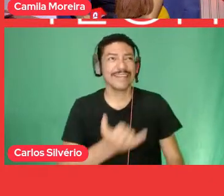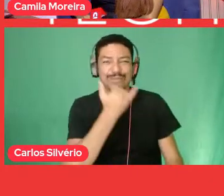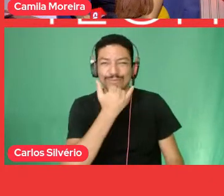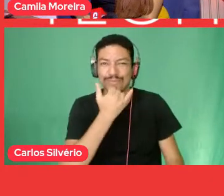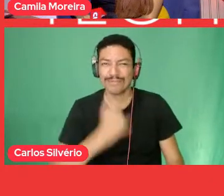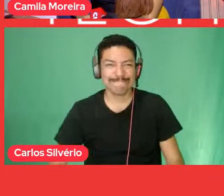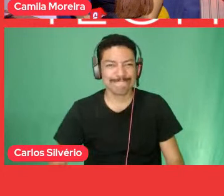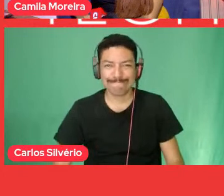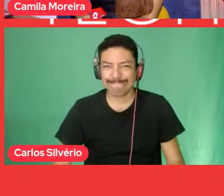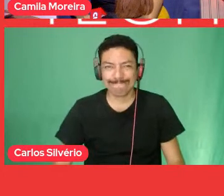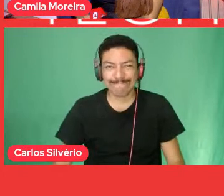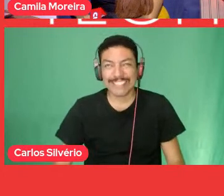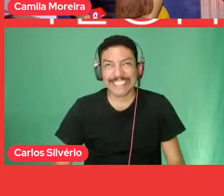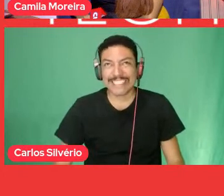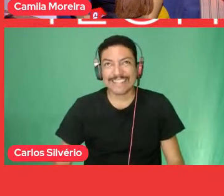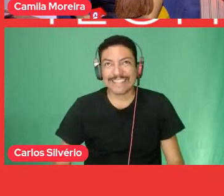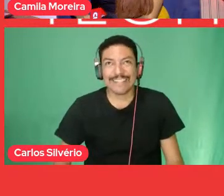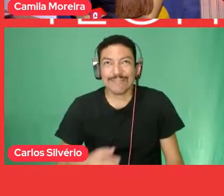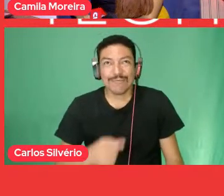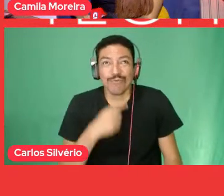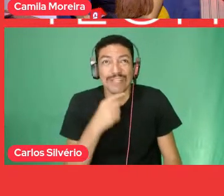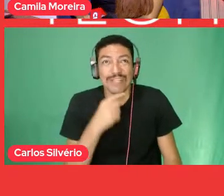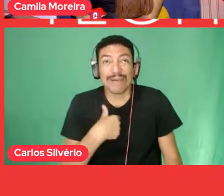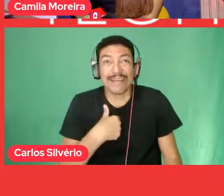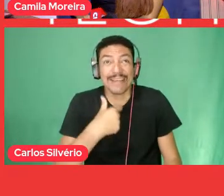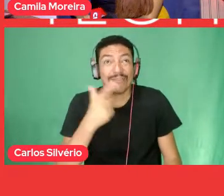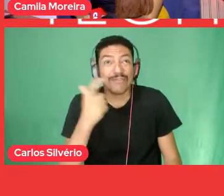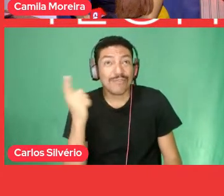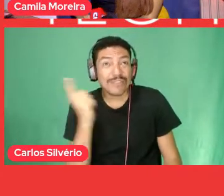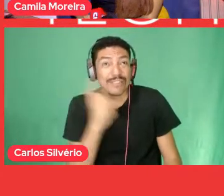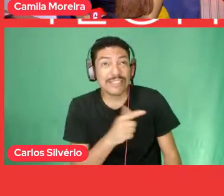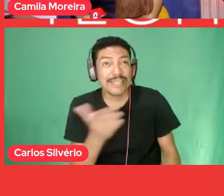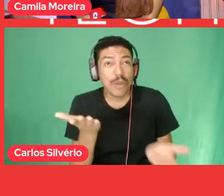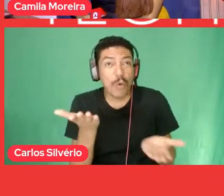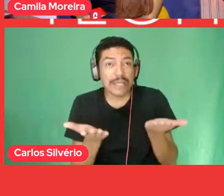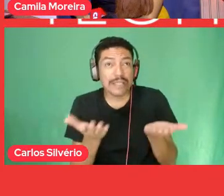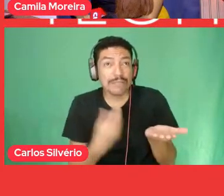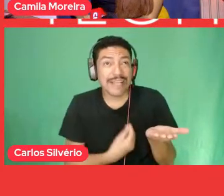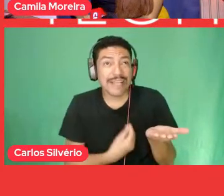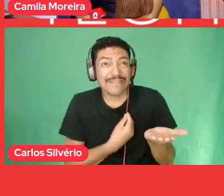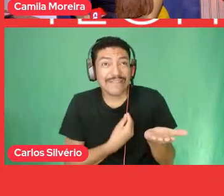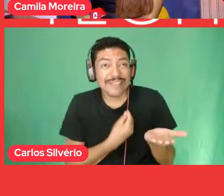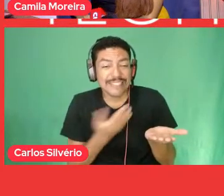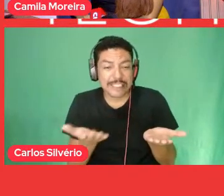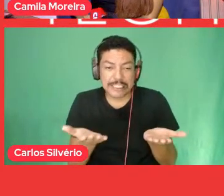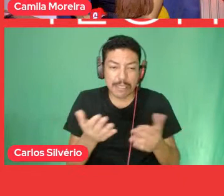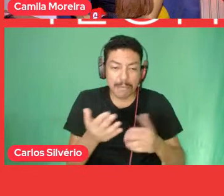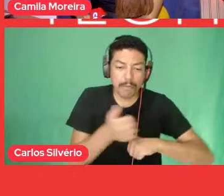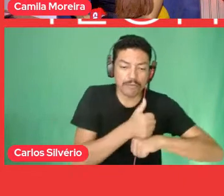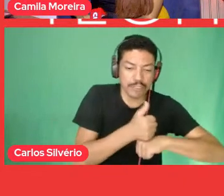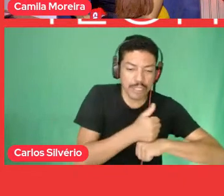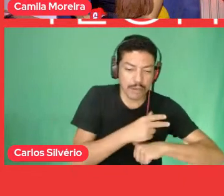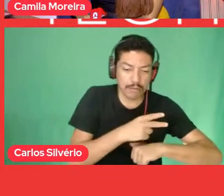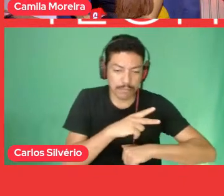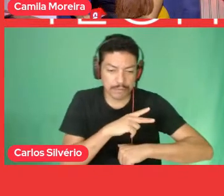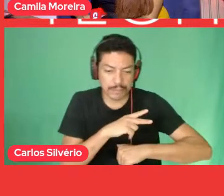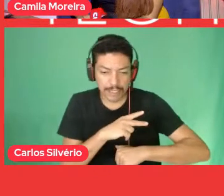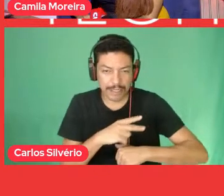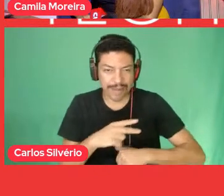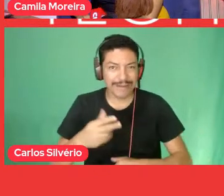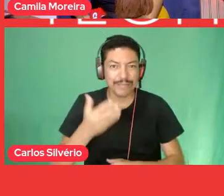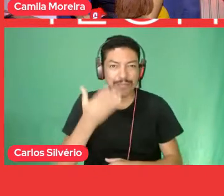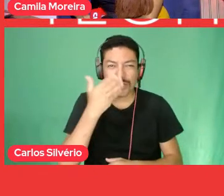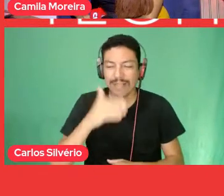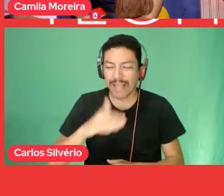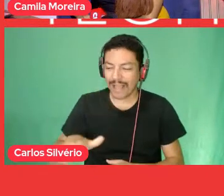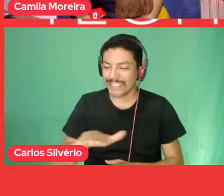não parece que tem espaço para o que eu quero, que é o meu equilíbrio de vida, em, né, entre profissional e ser mãe. Minhas filhas eram